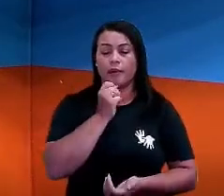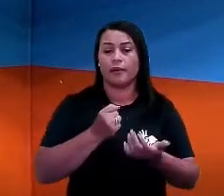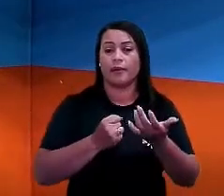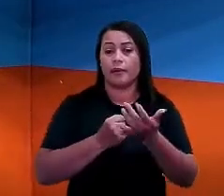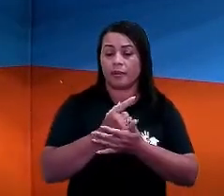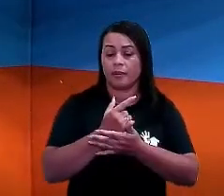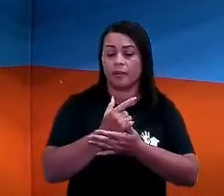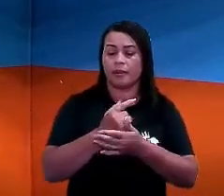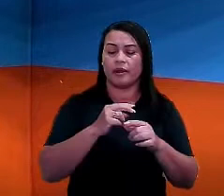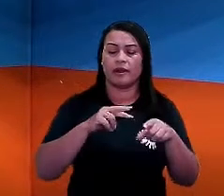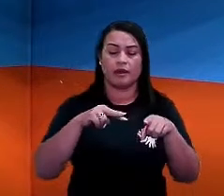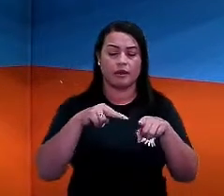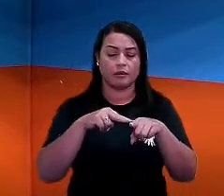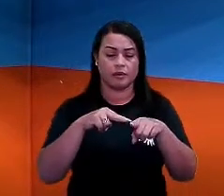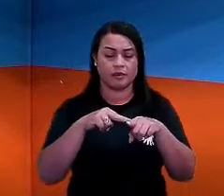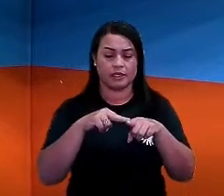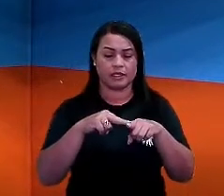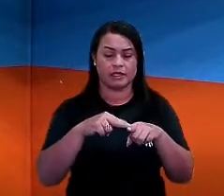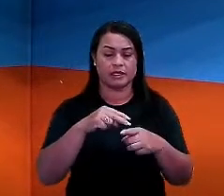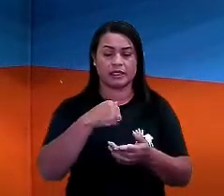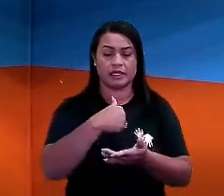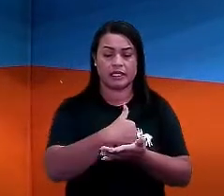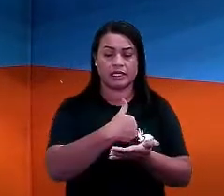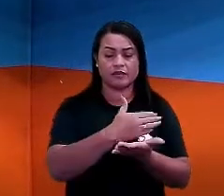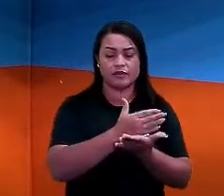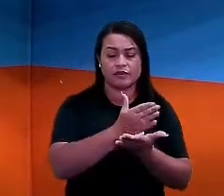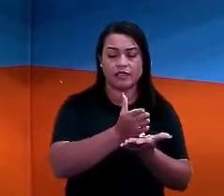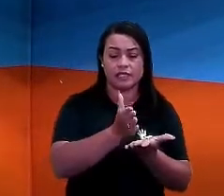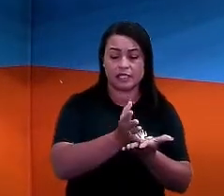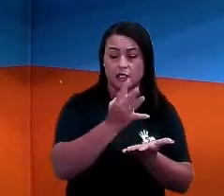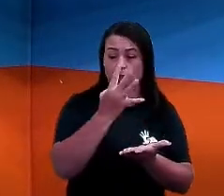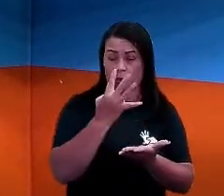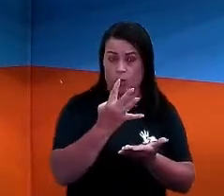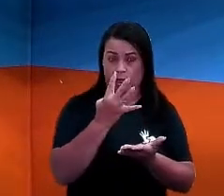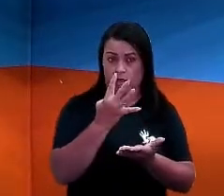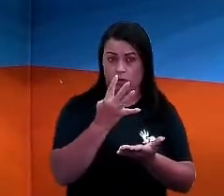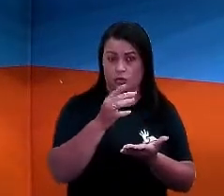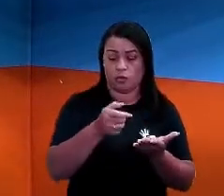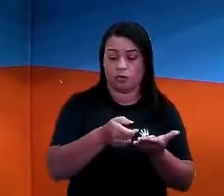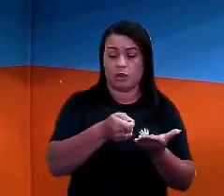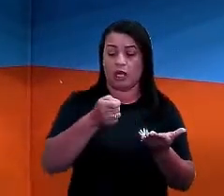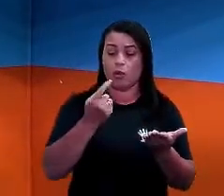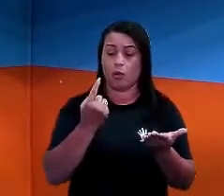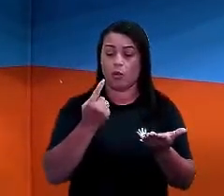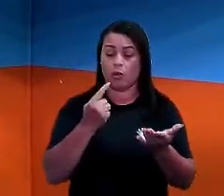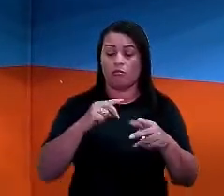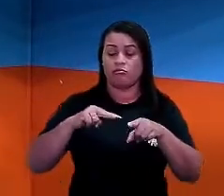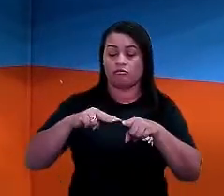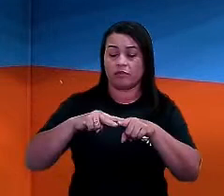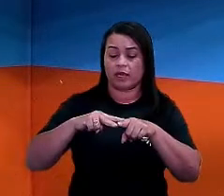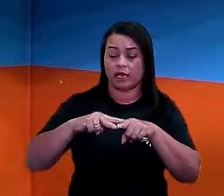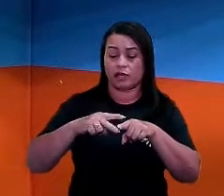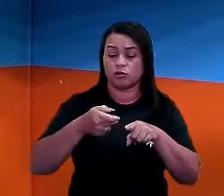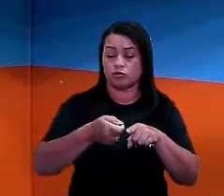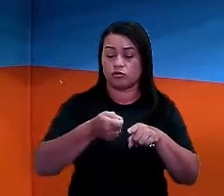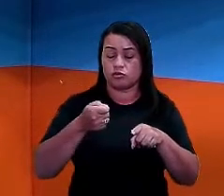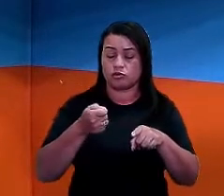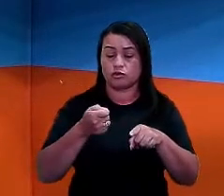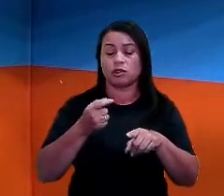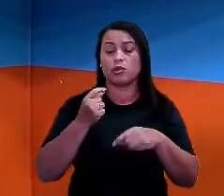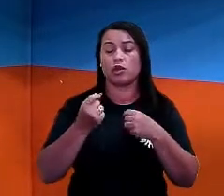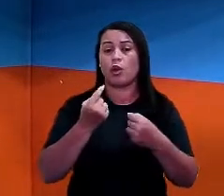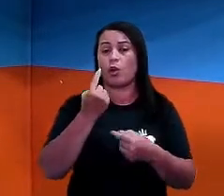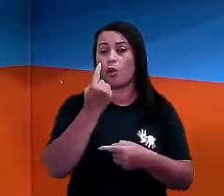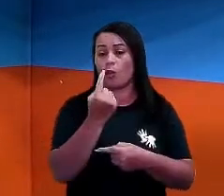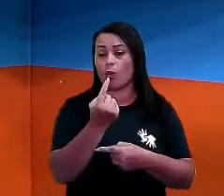uma pizza e dividir em 4 partes iguais e pegar apenas um pedaço, eu vou estar pegando